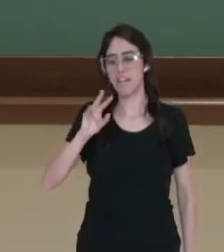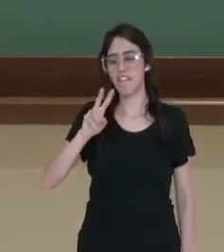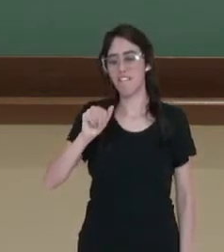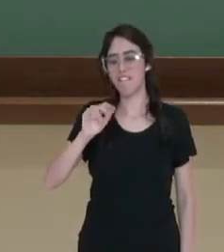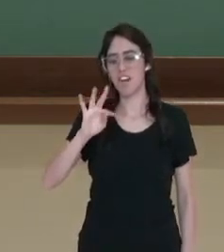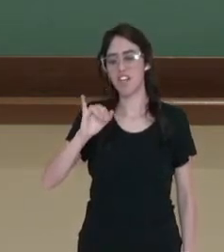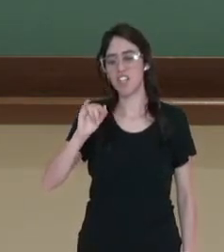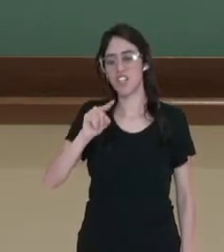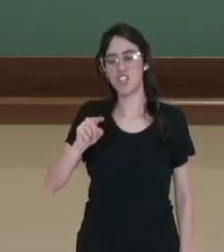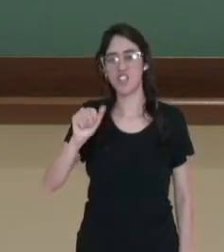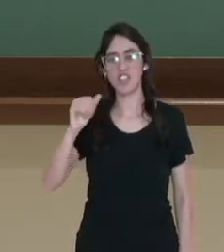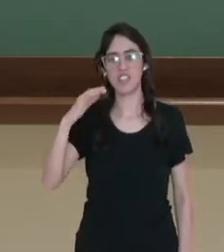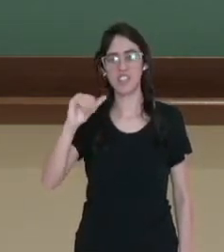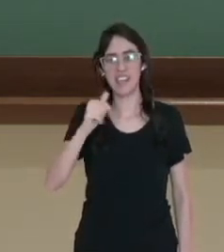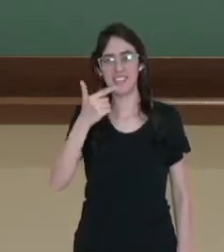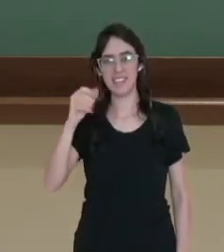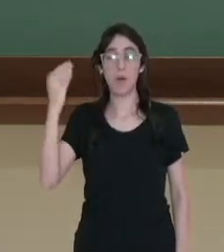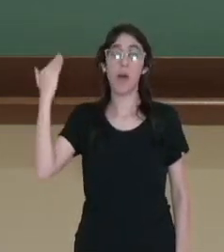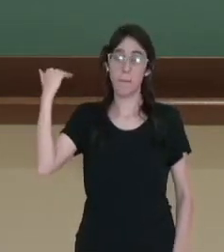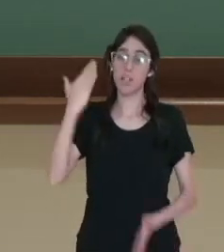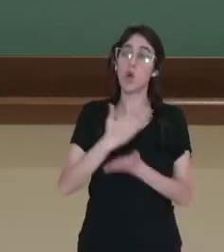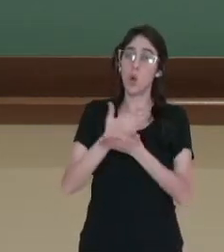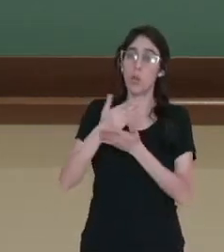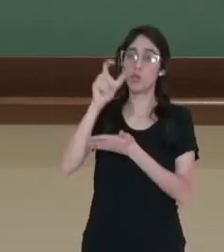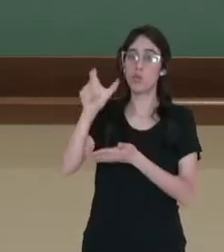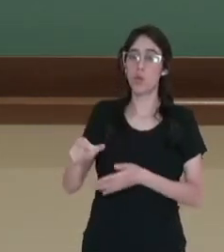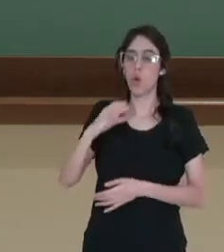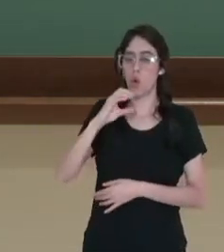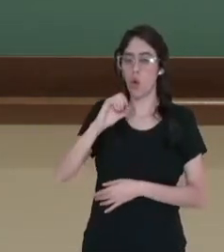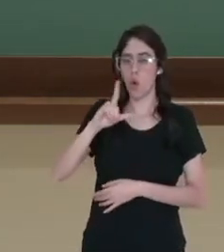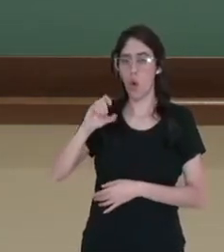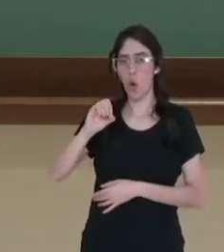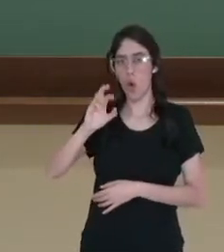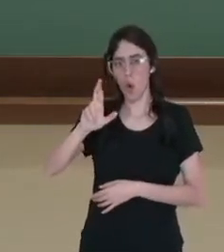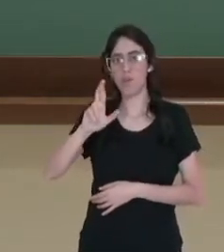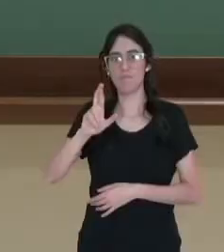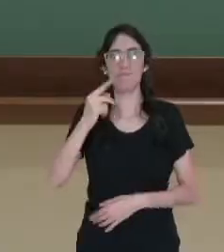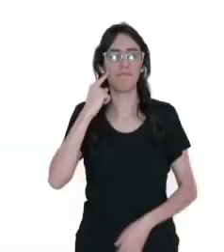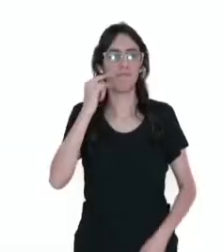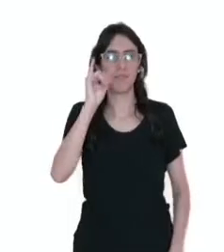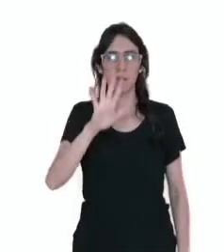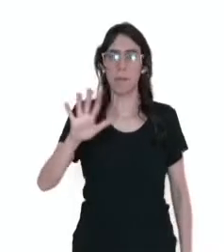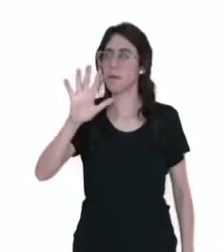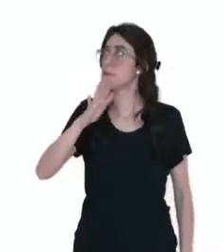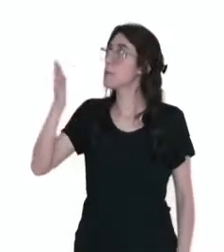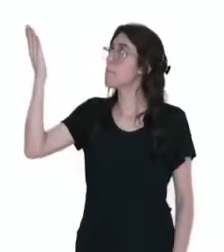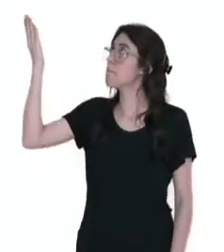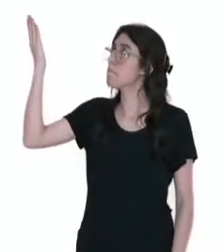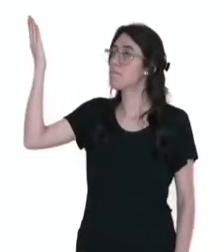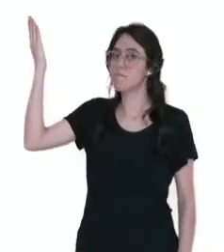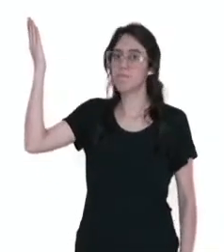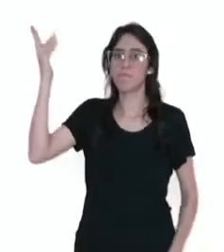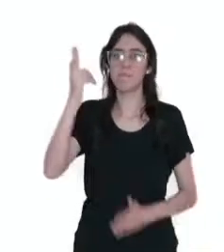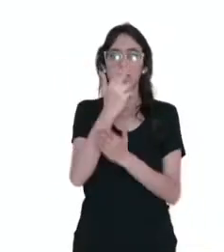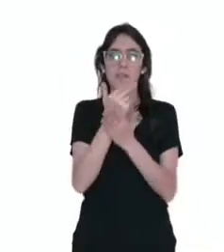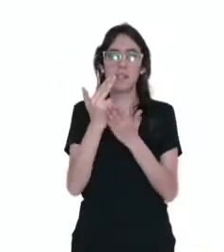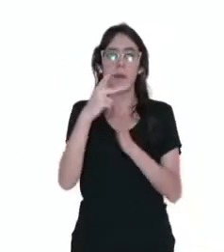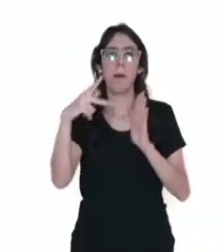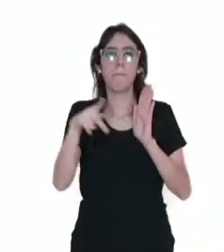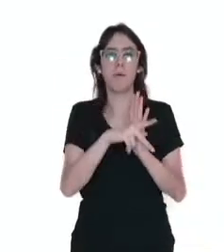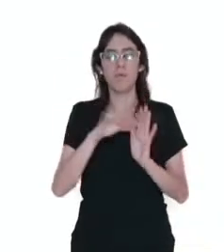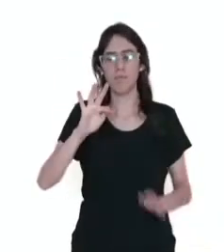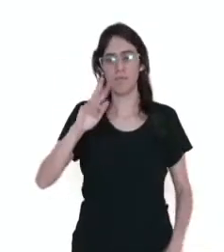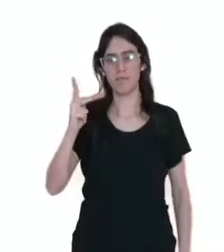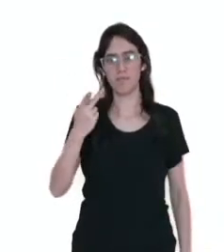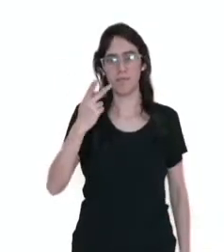Fernando Collor e continuado por Itamar Franco. Aliás, na sua tela está aí o logo do governo Fernando Henrique Cardoso com o